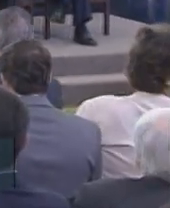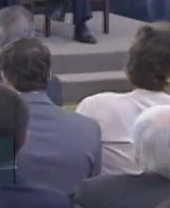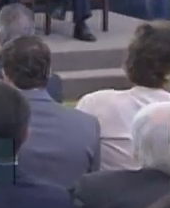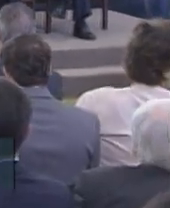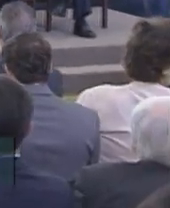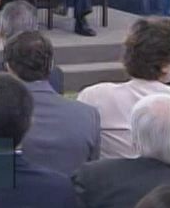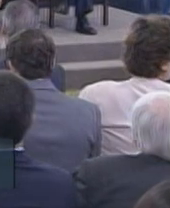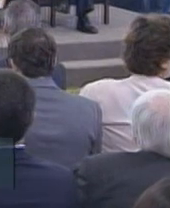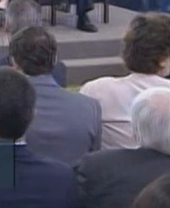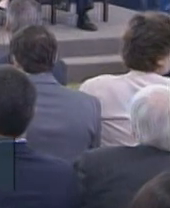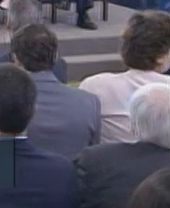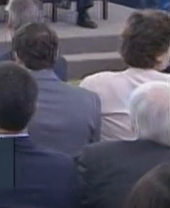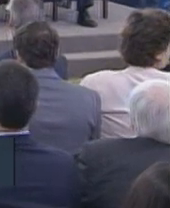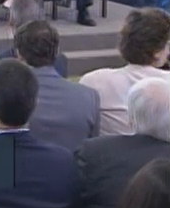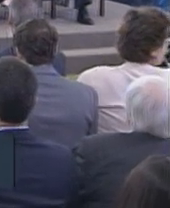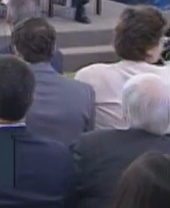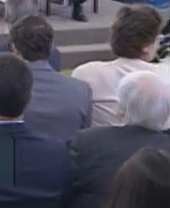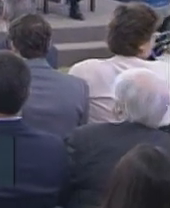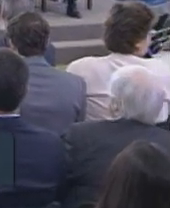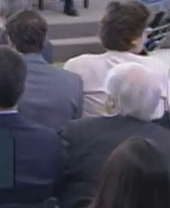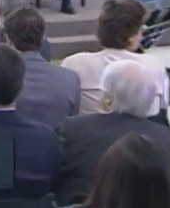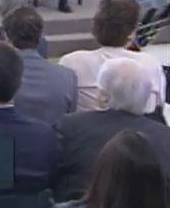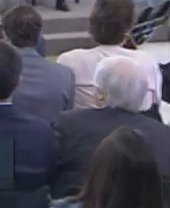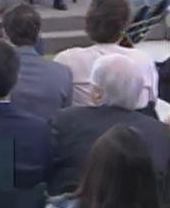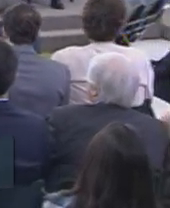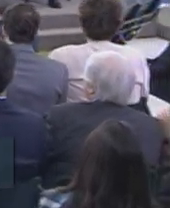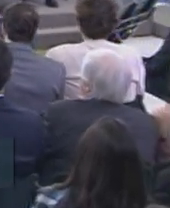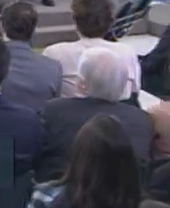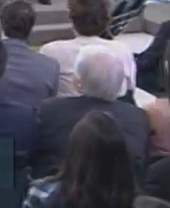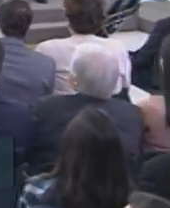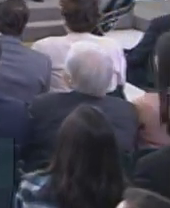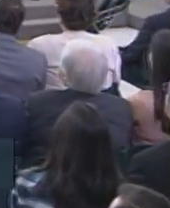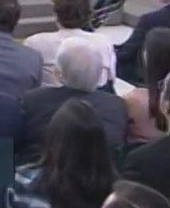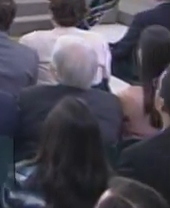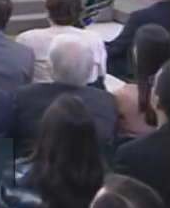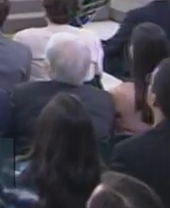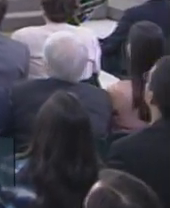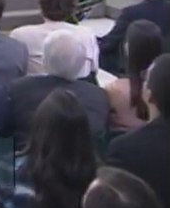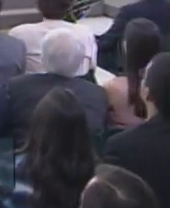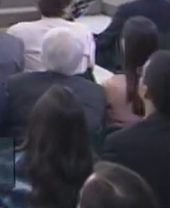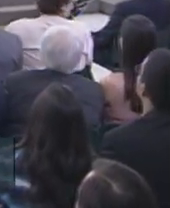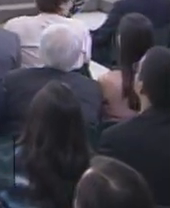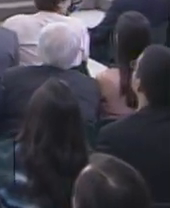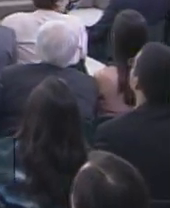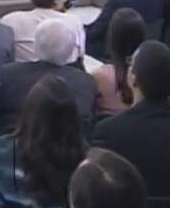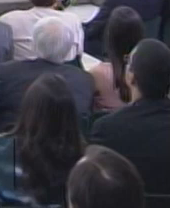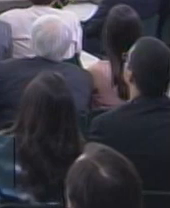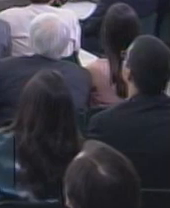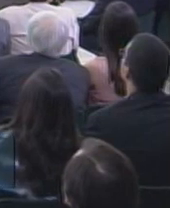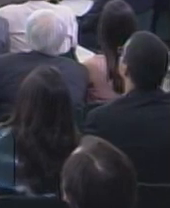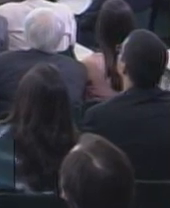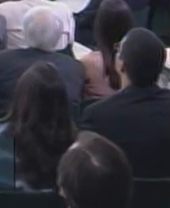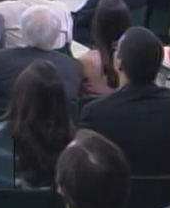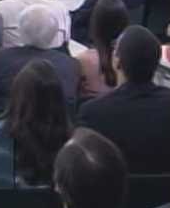Para uso da palavra, neste momento, o senhor José Roberto Marinho, presidente da Fundação Roberto Marinho.